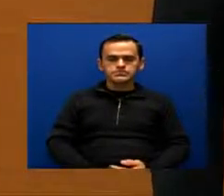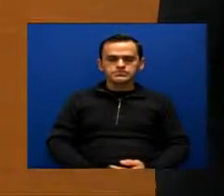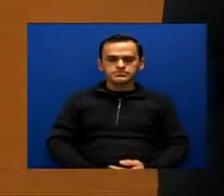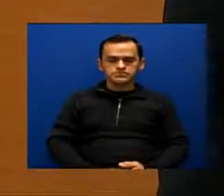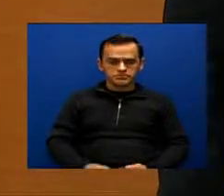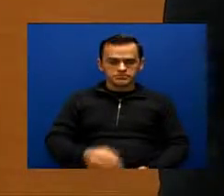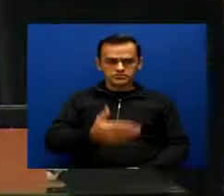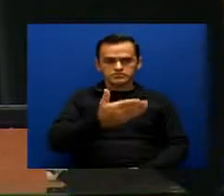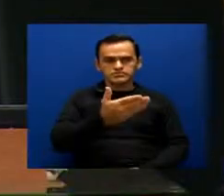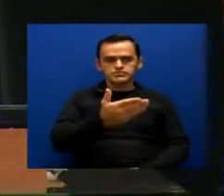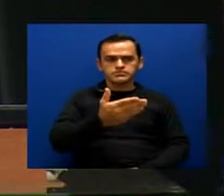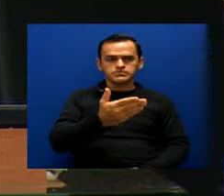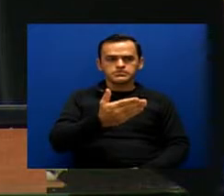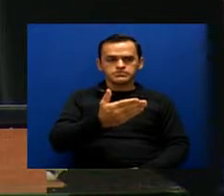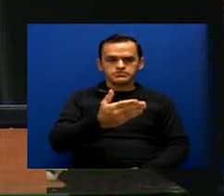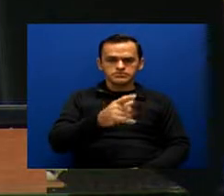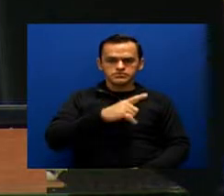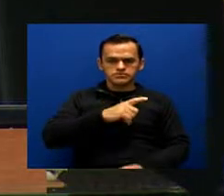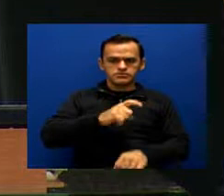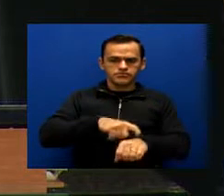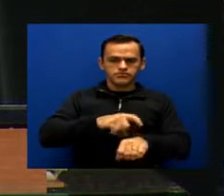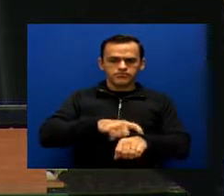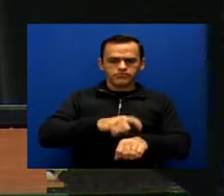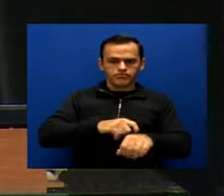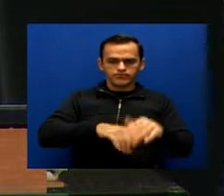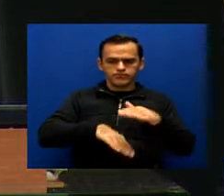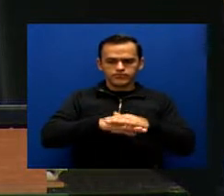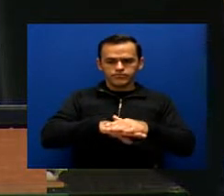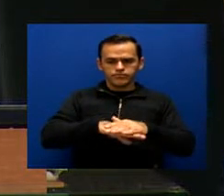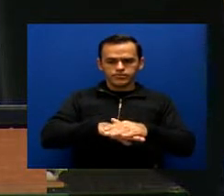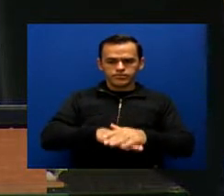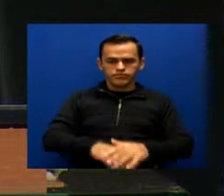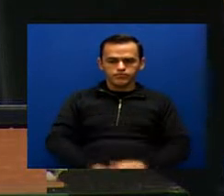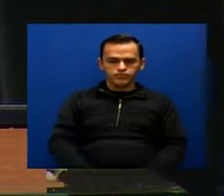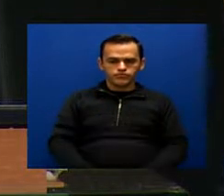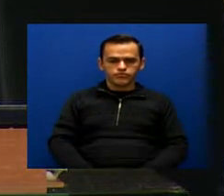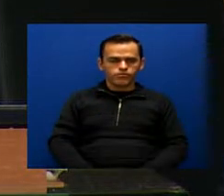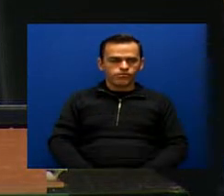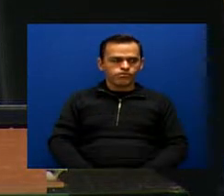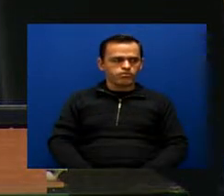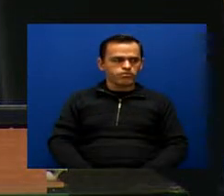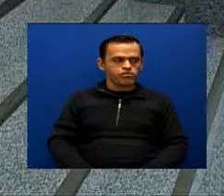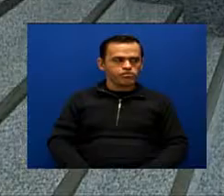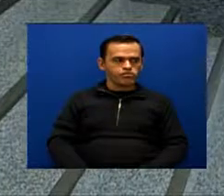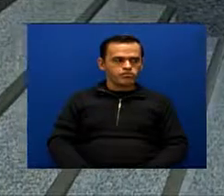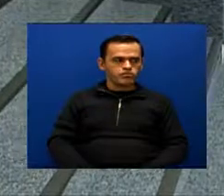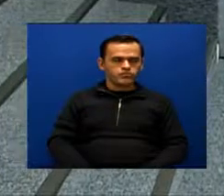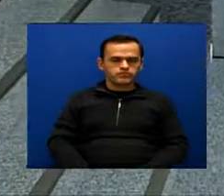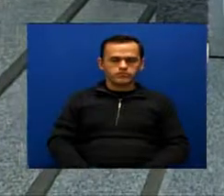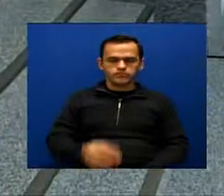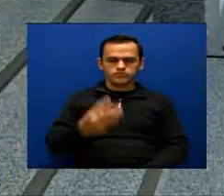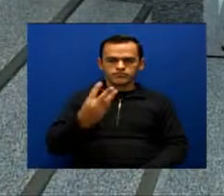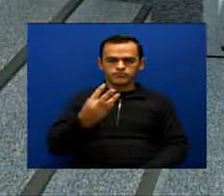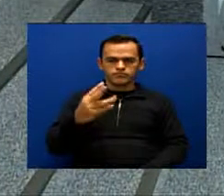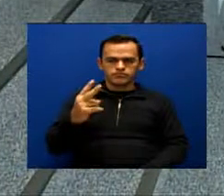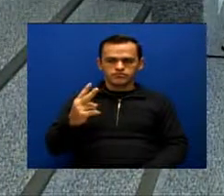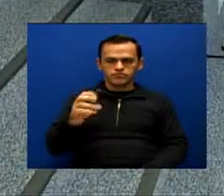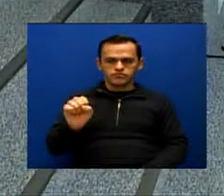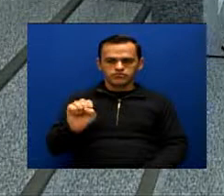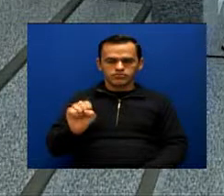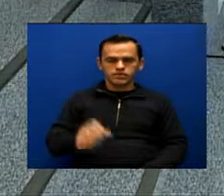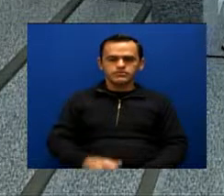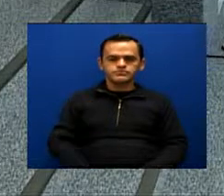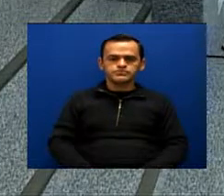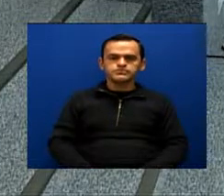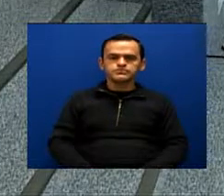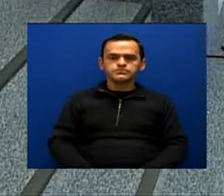Tá, Vossa Excelência tem o restante do tempo do senhor. 33 segundos, senhor. 33 segundos a reserva do tempo.